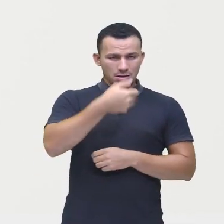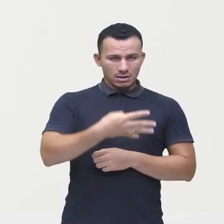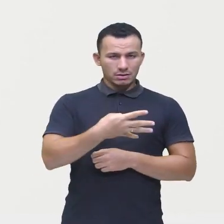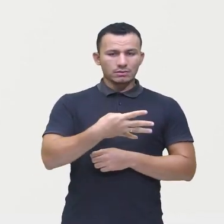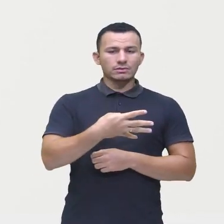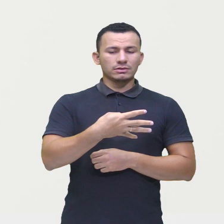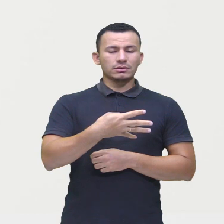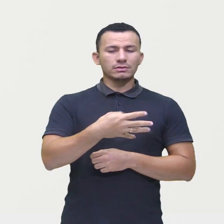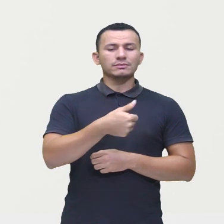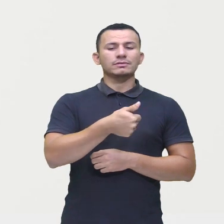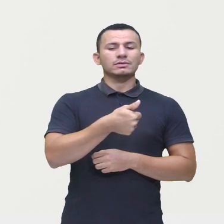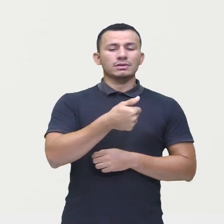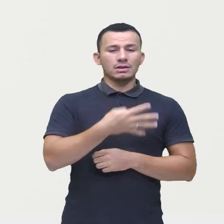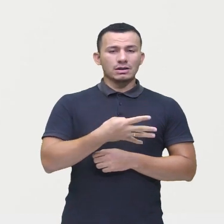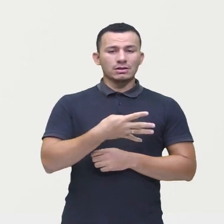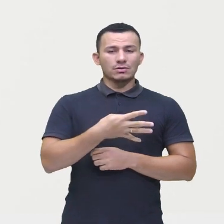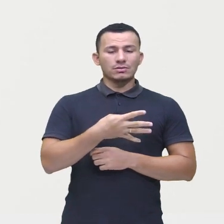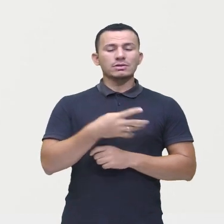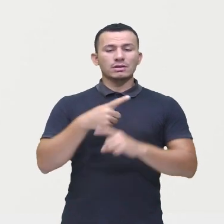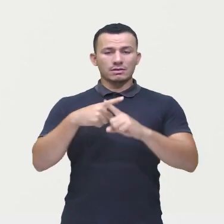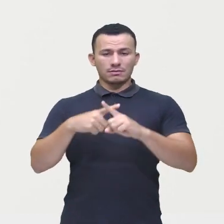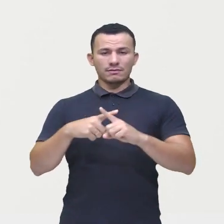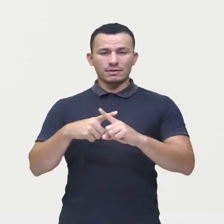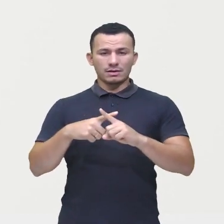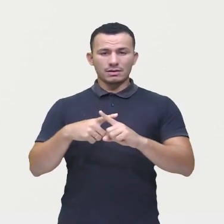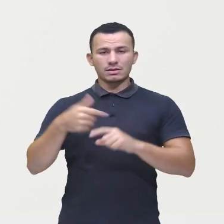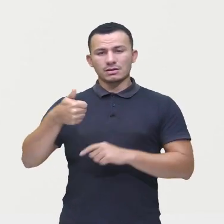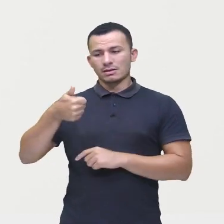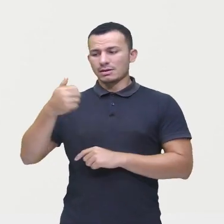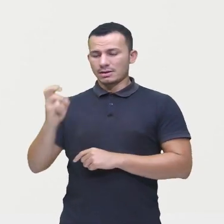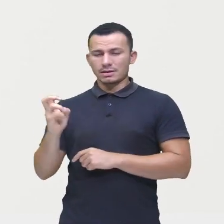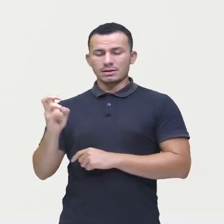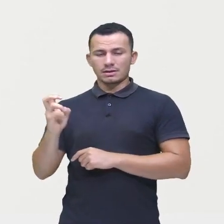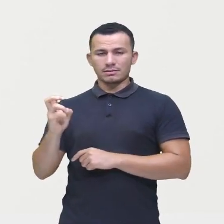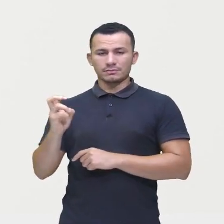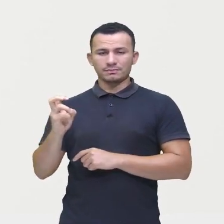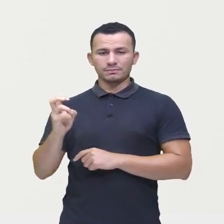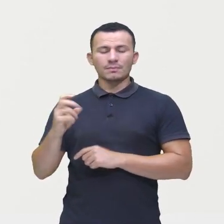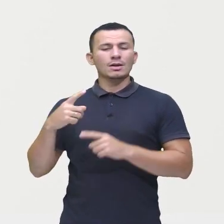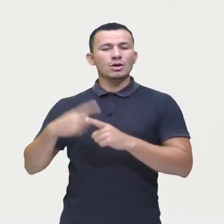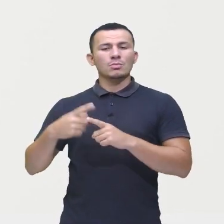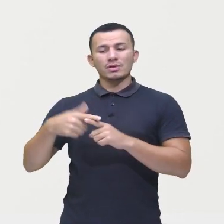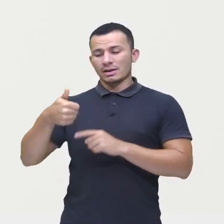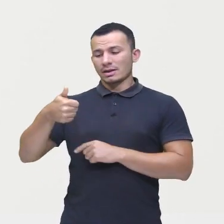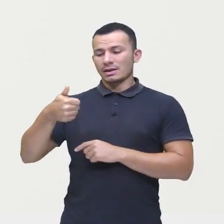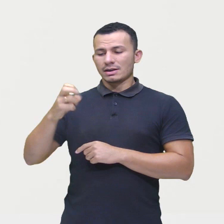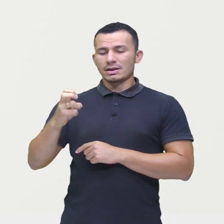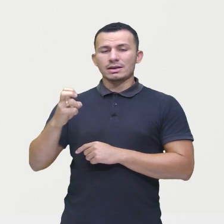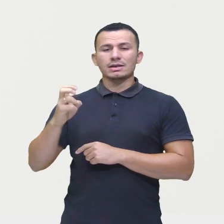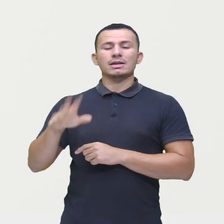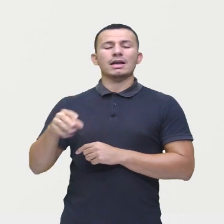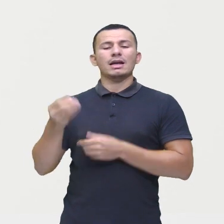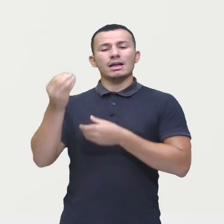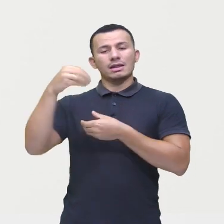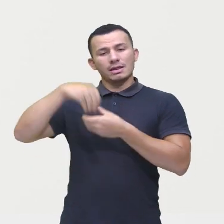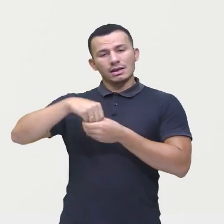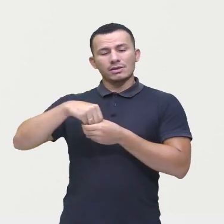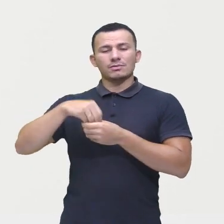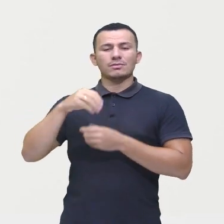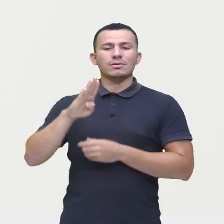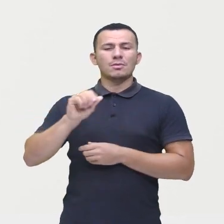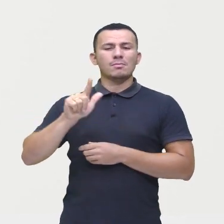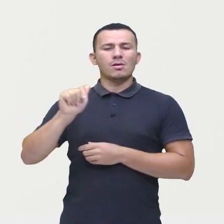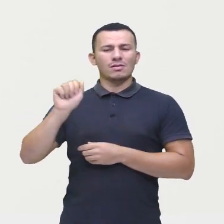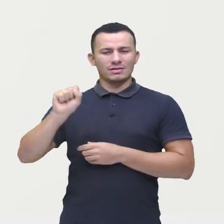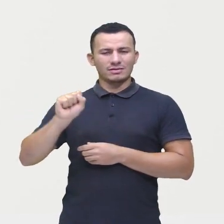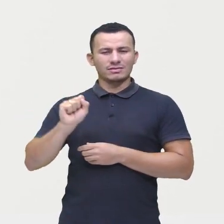total de embalagens, e multiplicar por 15, porque é a quantidade que cada embalagem tem. Então, eu tenho que saber o